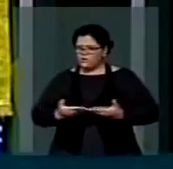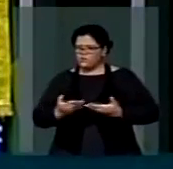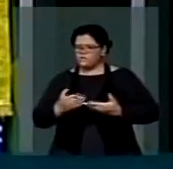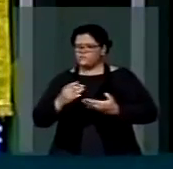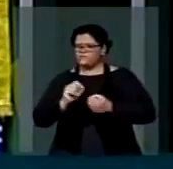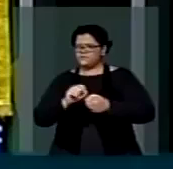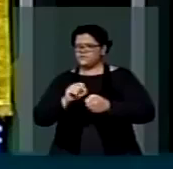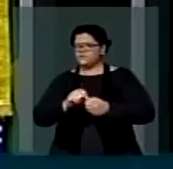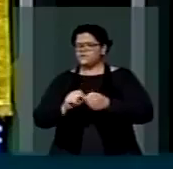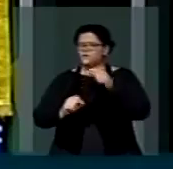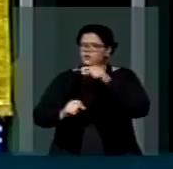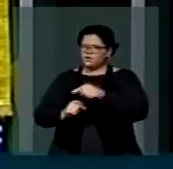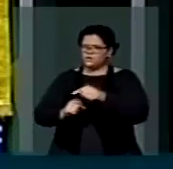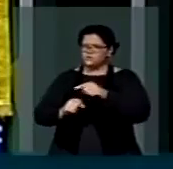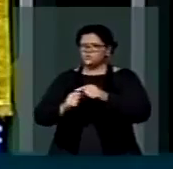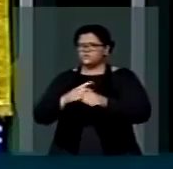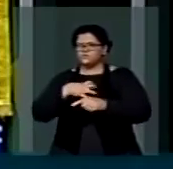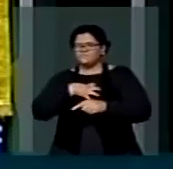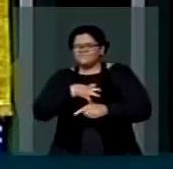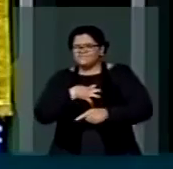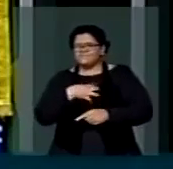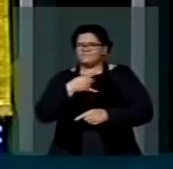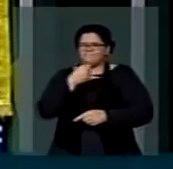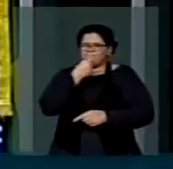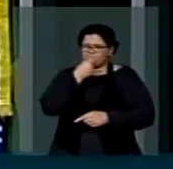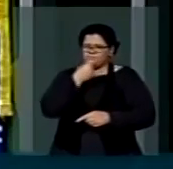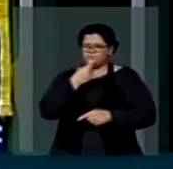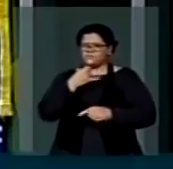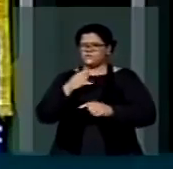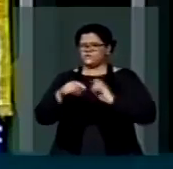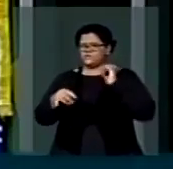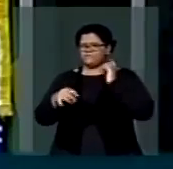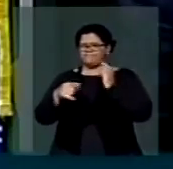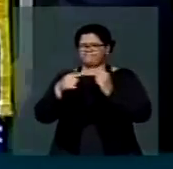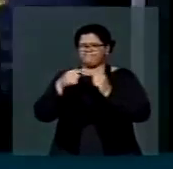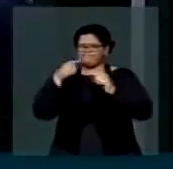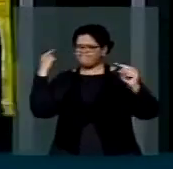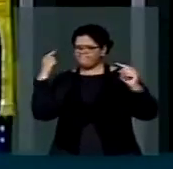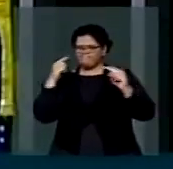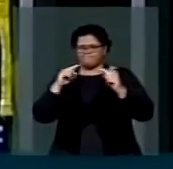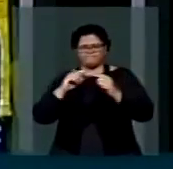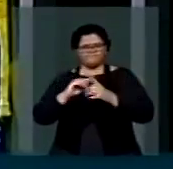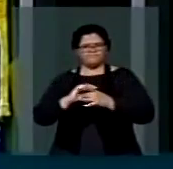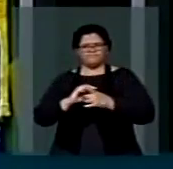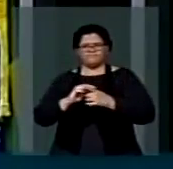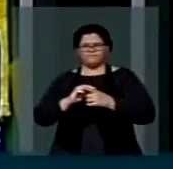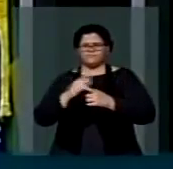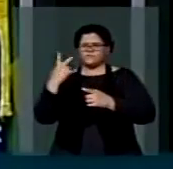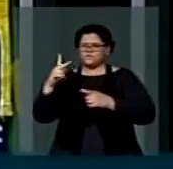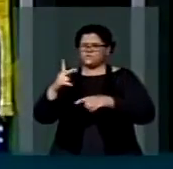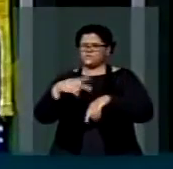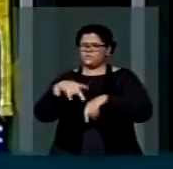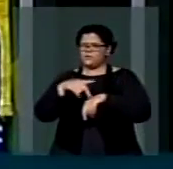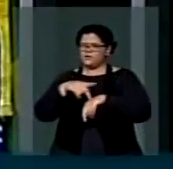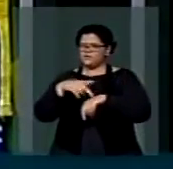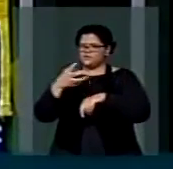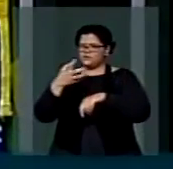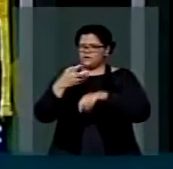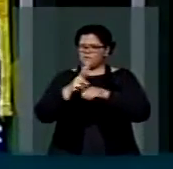esta atitude tão dramática de romper os laços com o seu país?